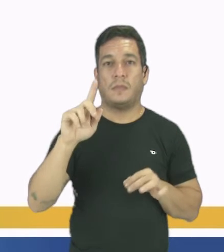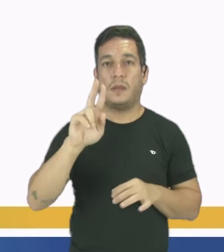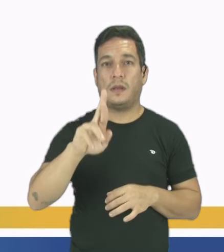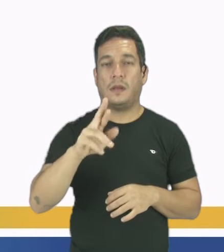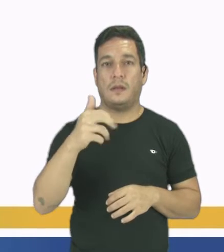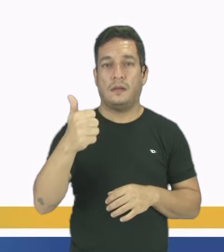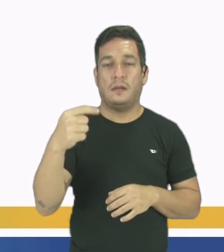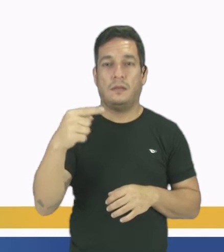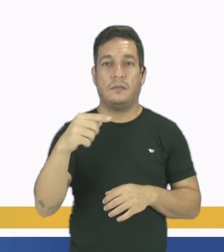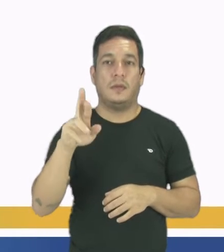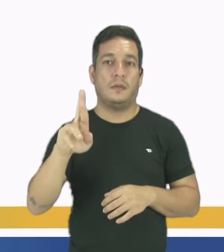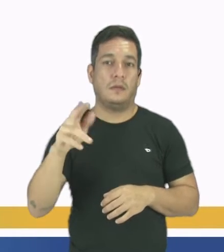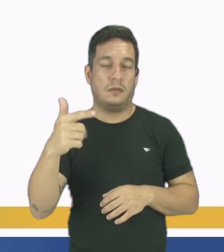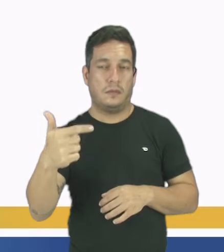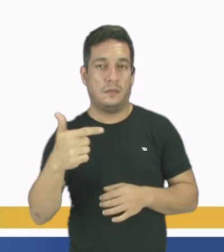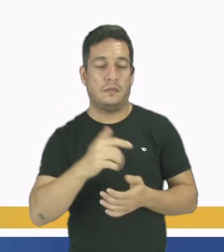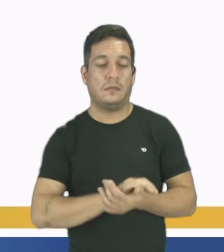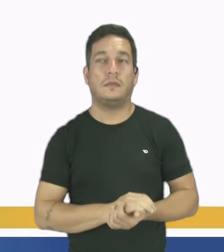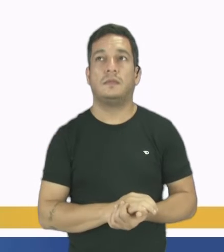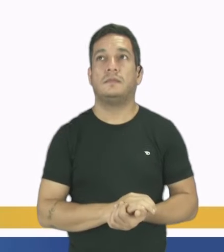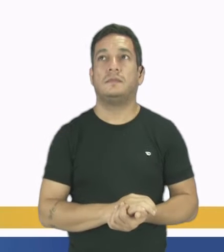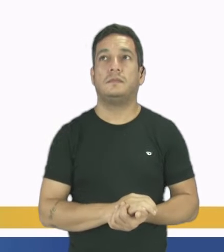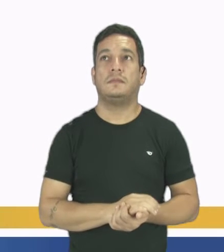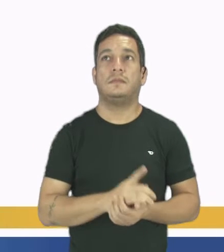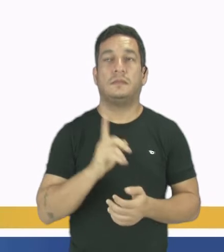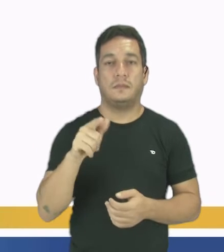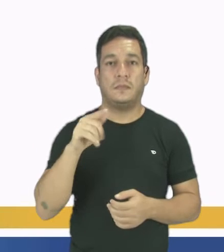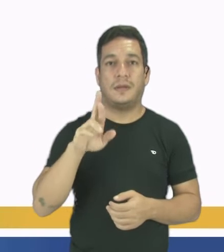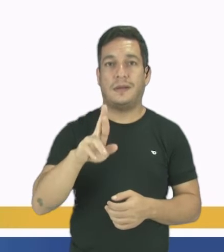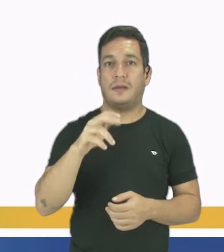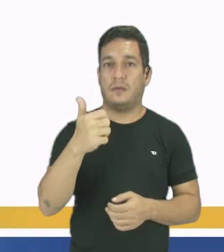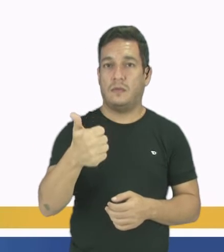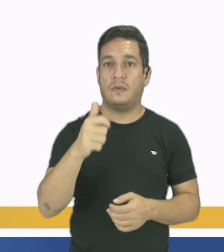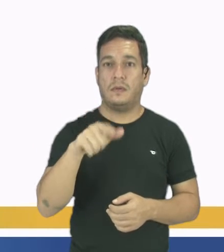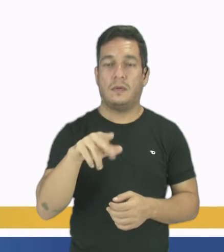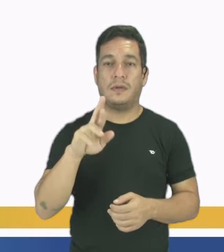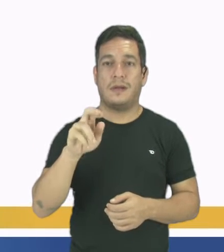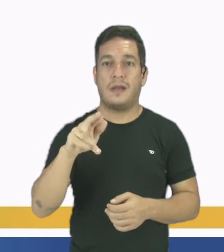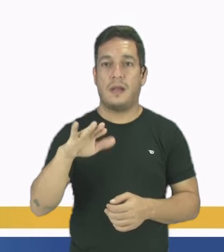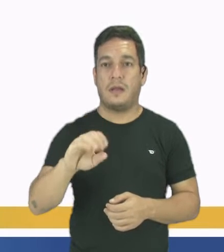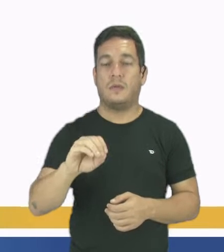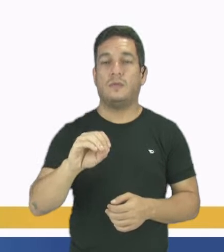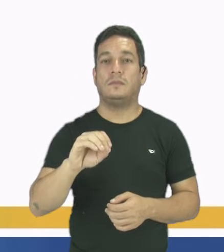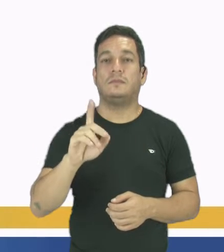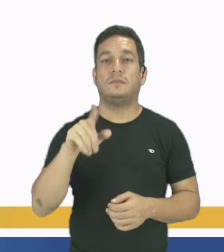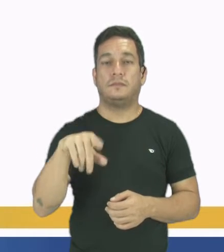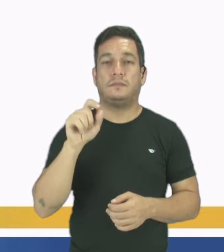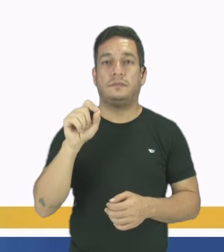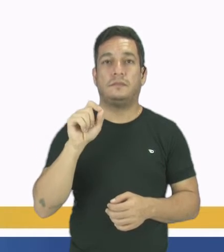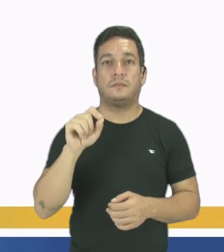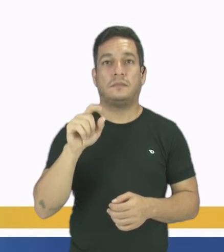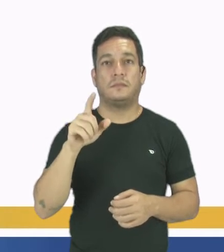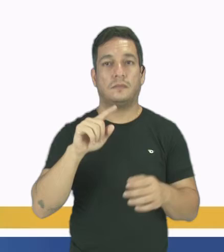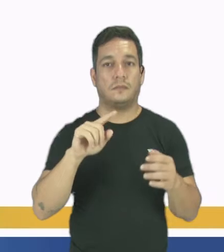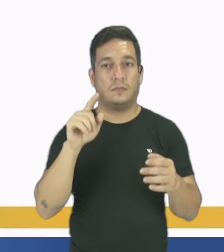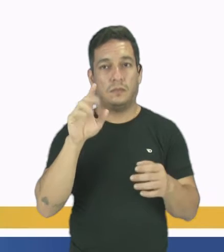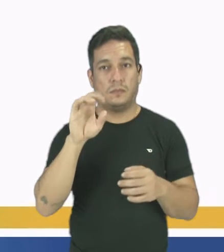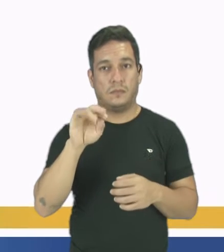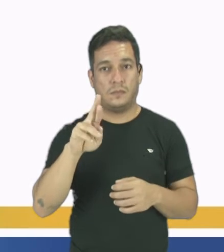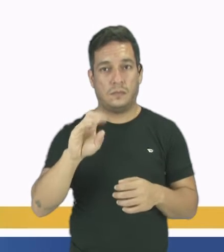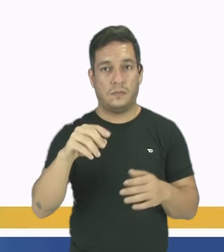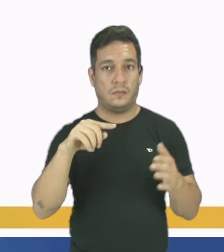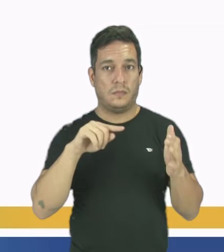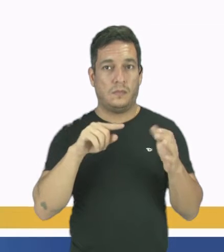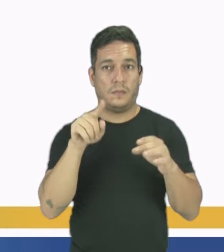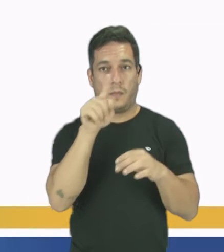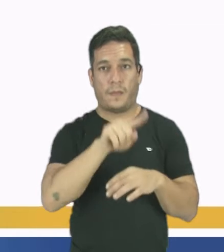R1 menos o R2. Ou seja, esse R1 é o raio que está do centro para a